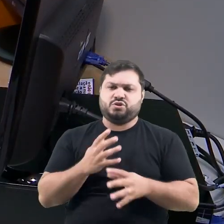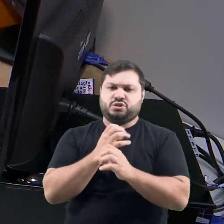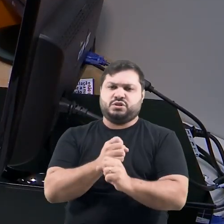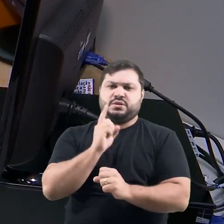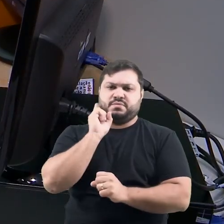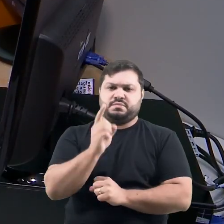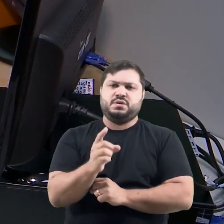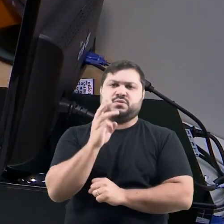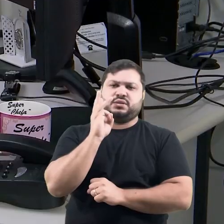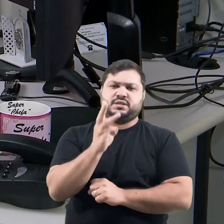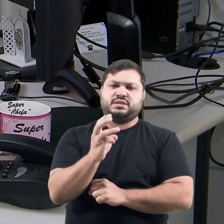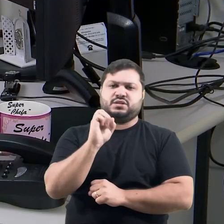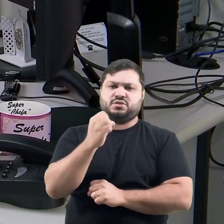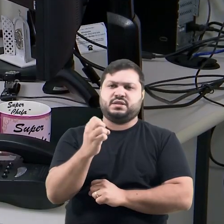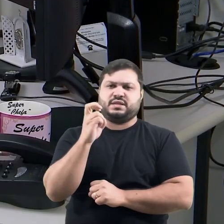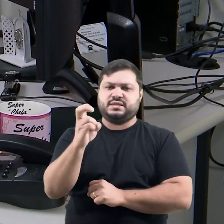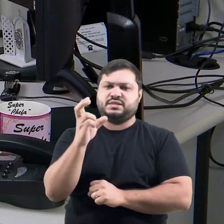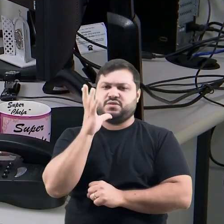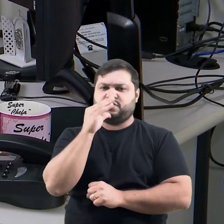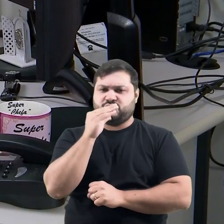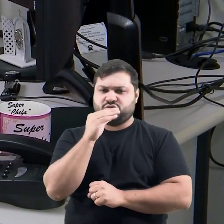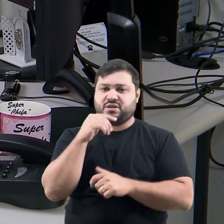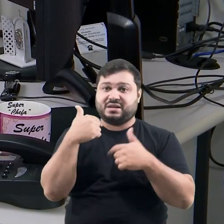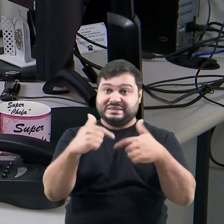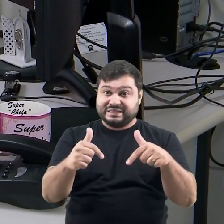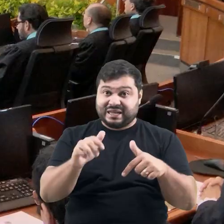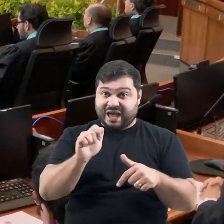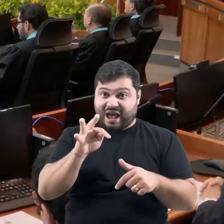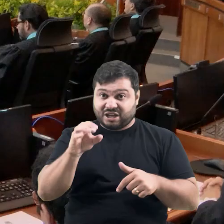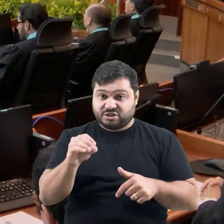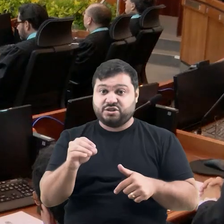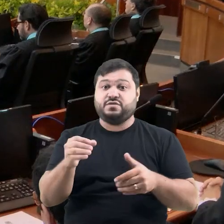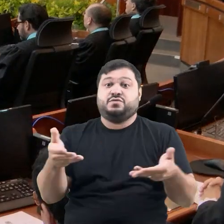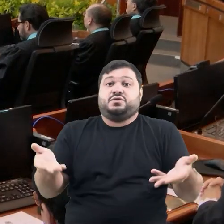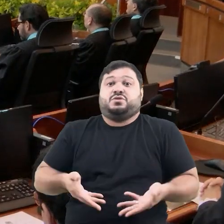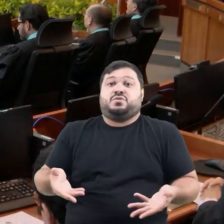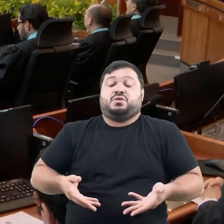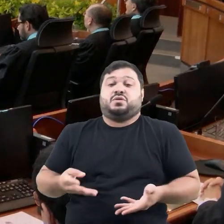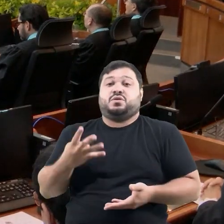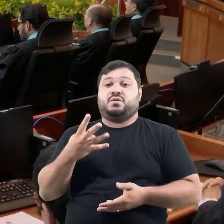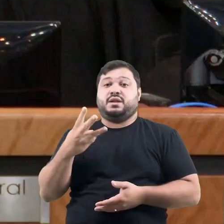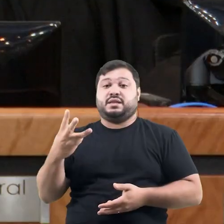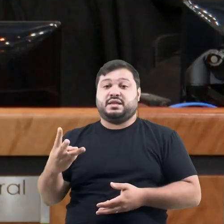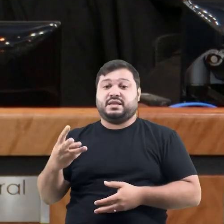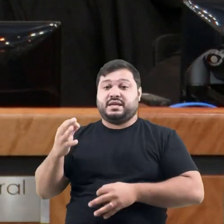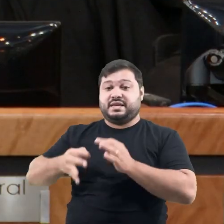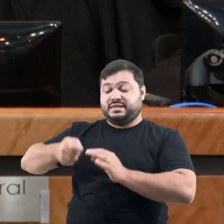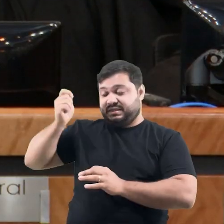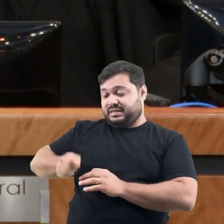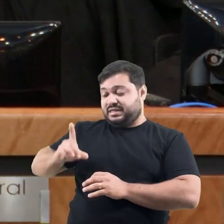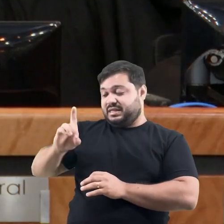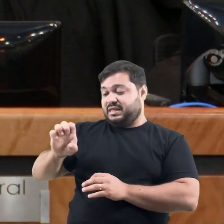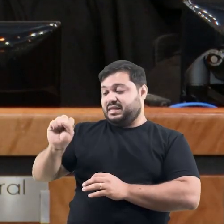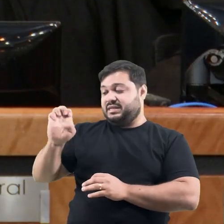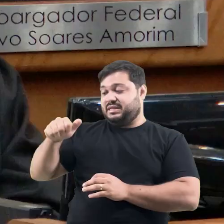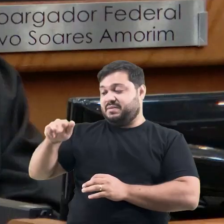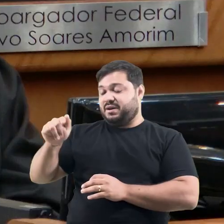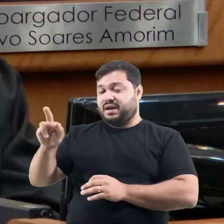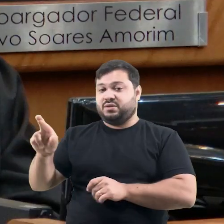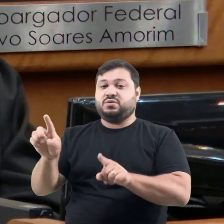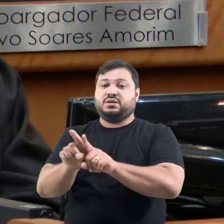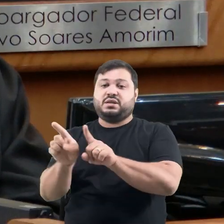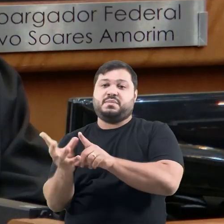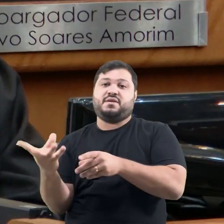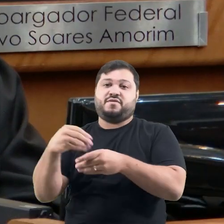são 1.385 servidores ativos e os atuais 43 desembargadores federais